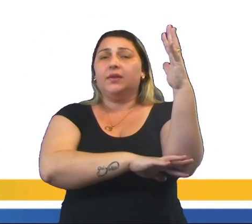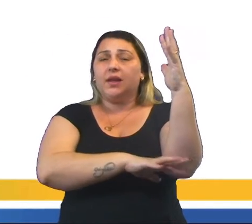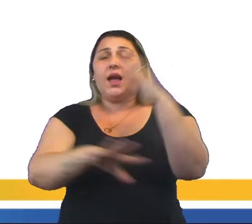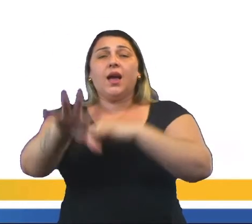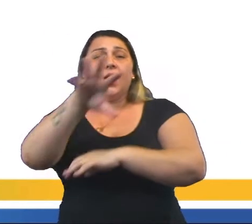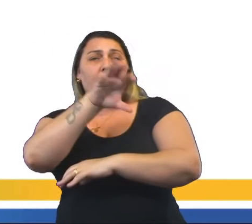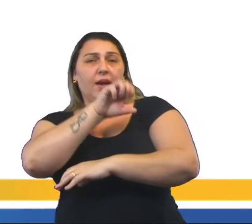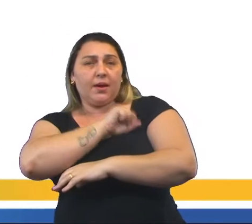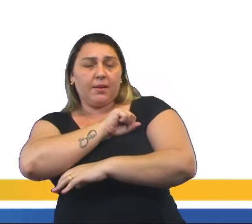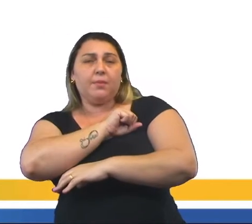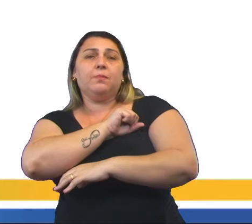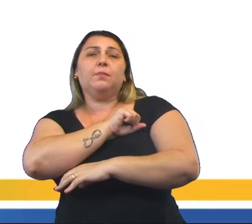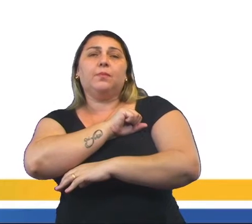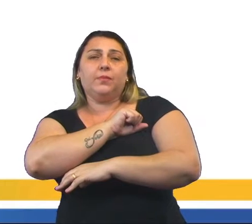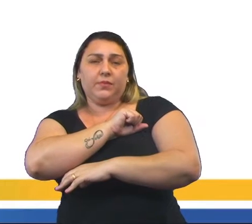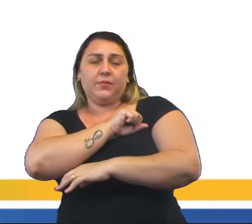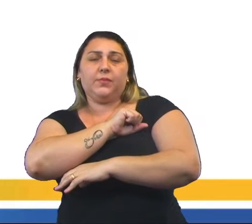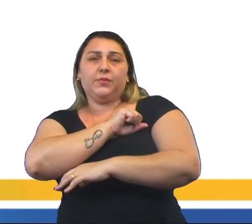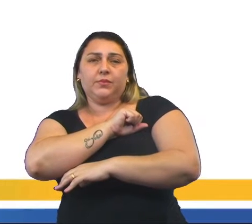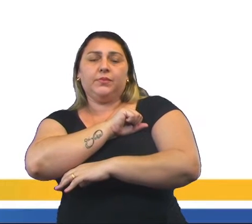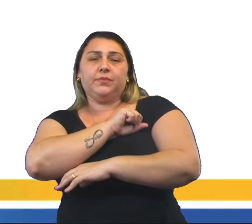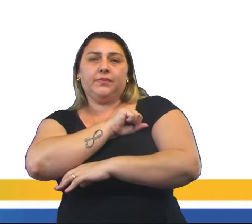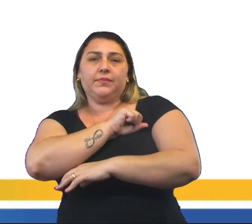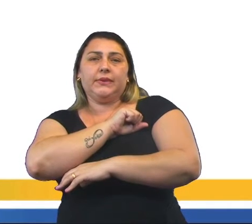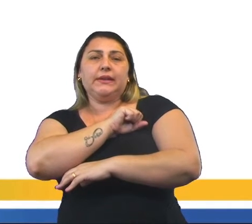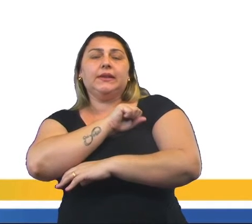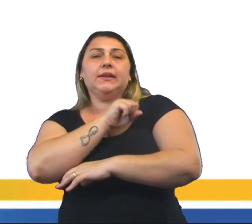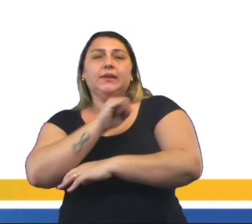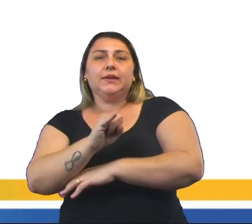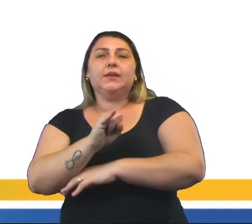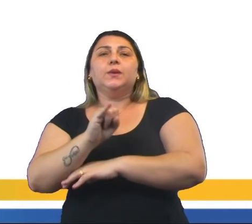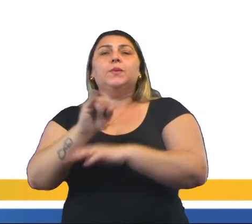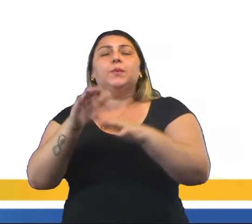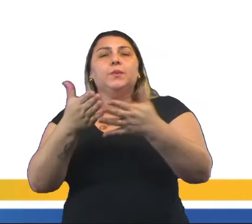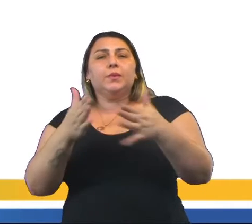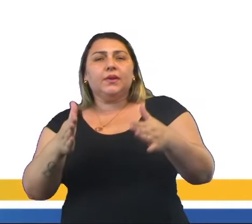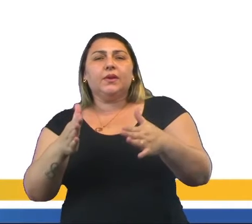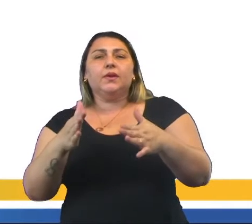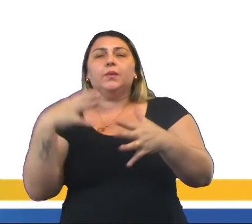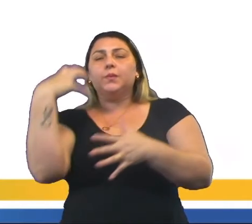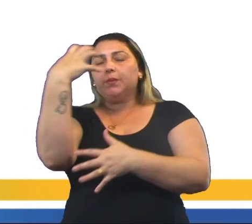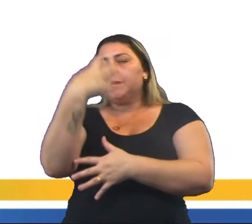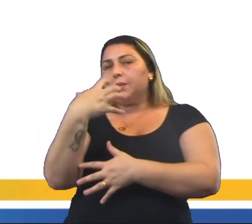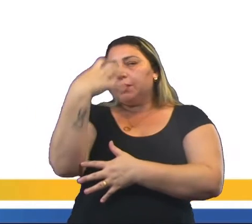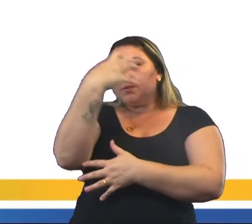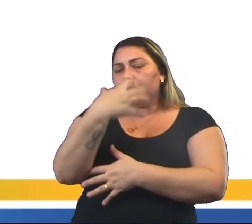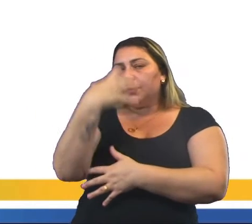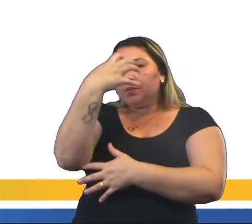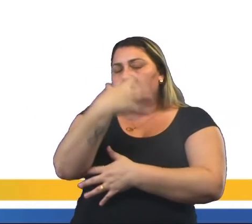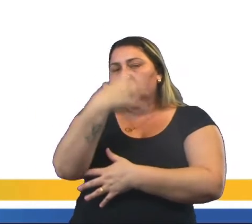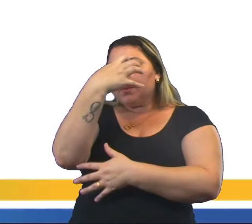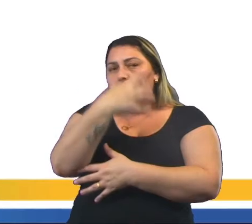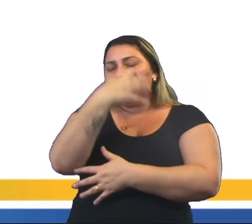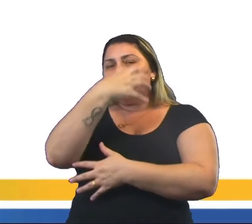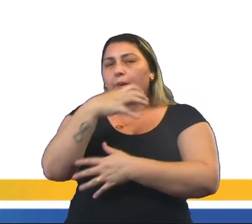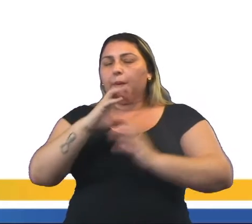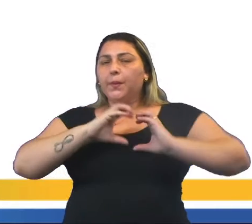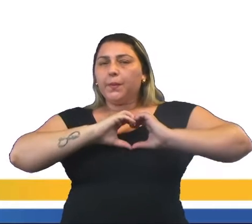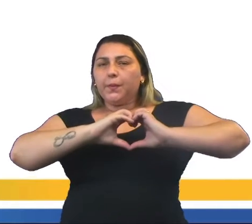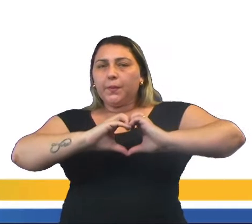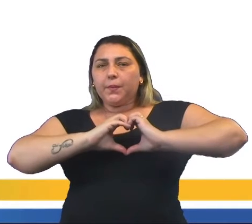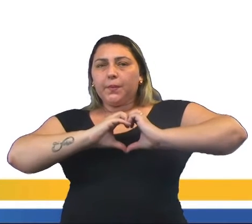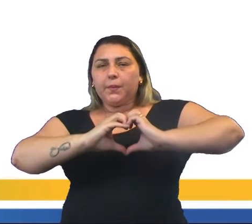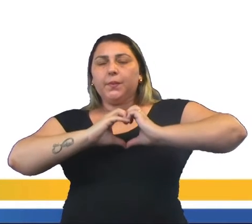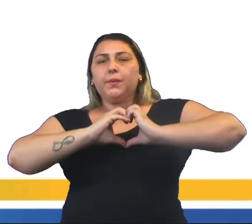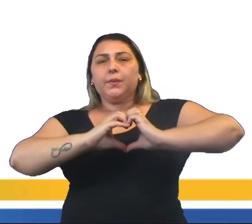Almores, graças, revogai-lhe em torno, cingi-lhe a zona que enfeitiça os olhos, que inflama os corações, que as